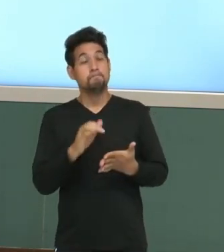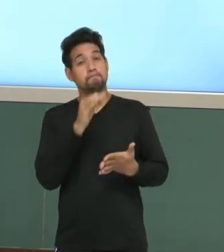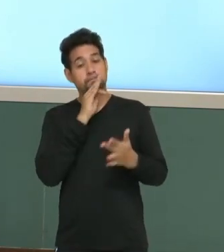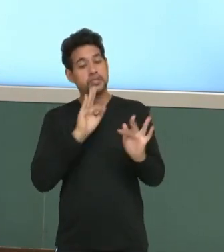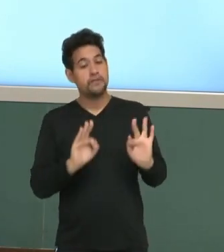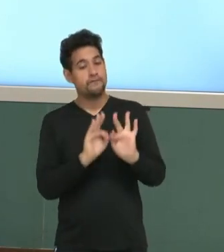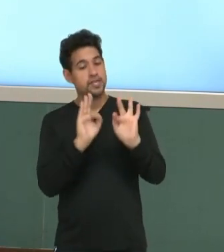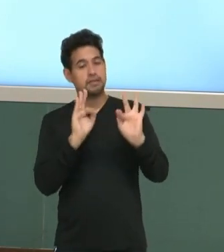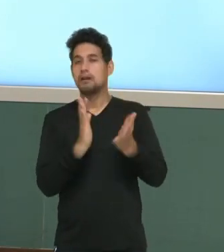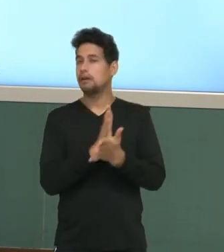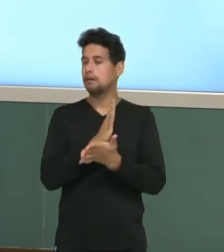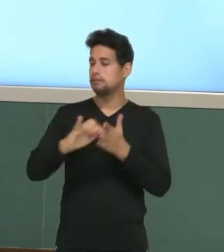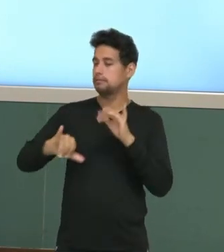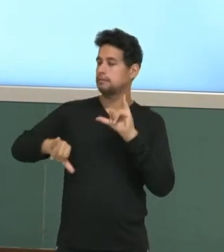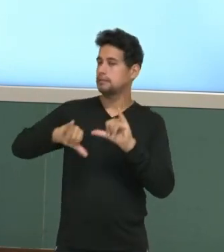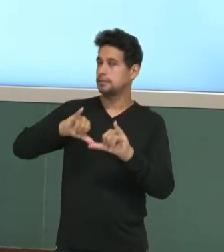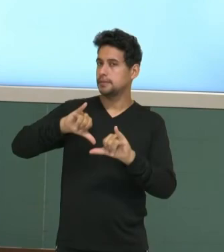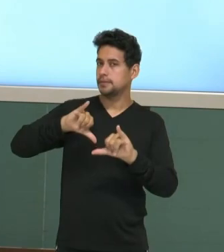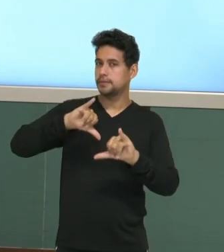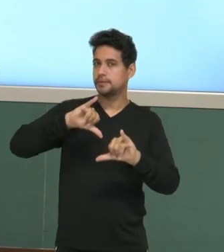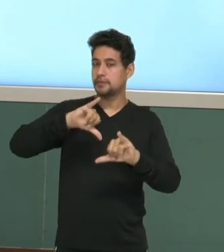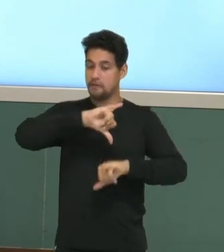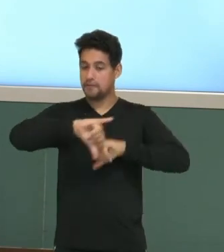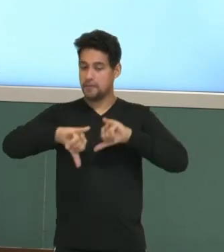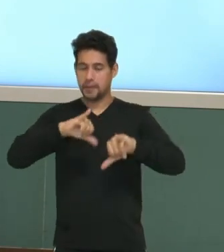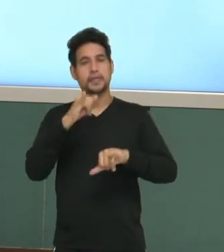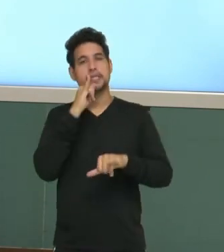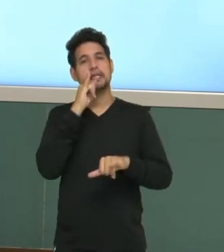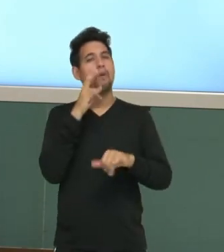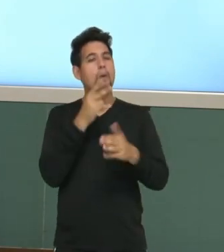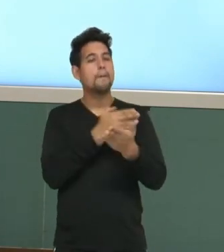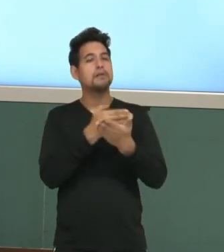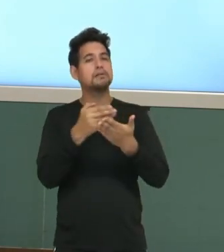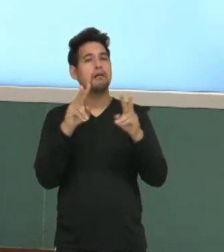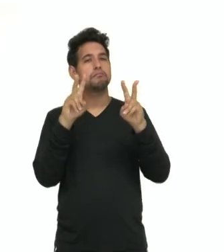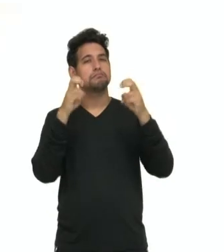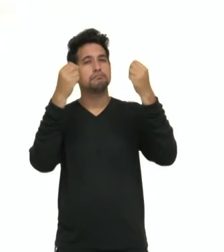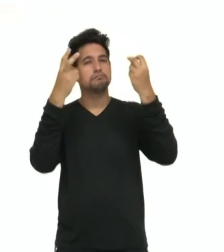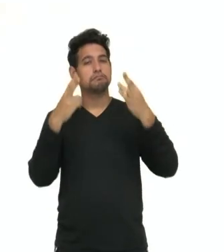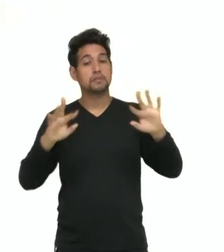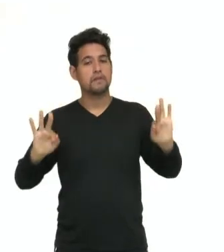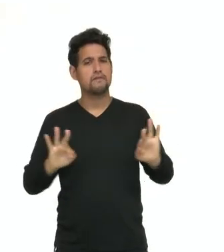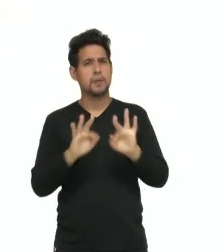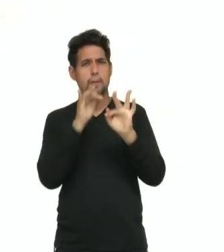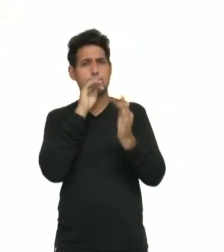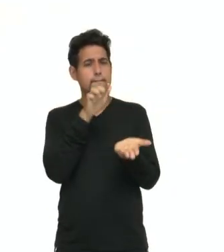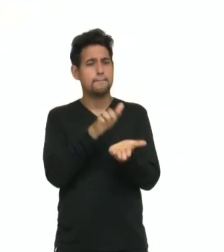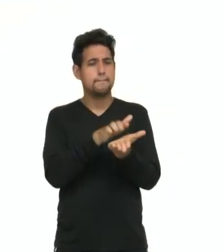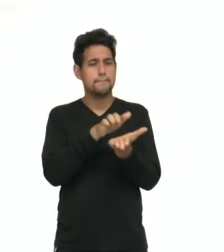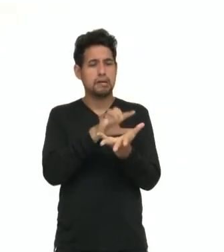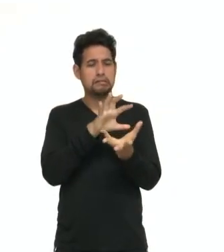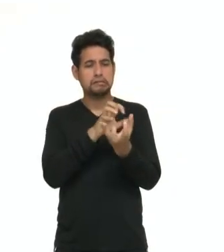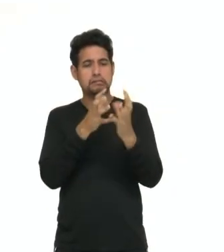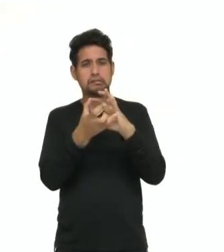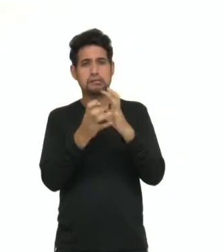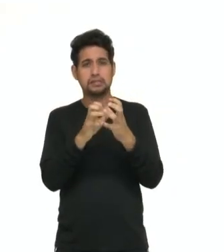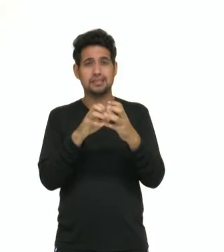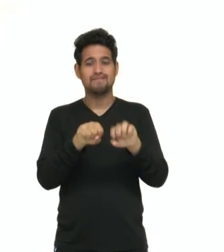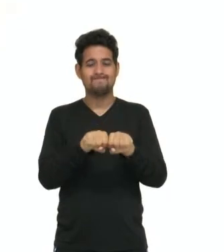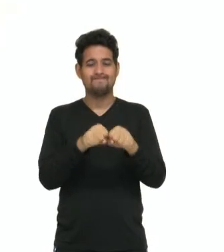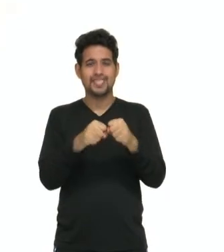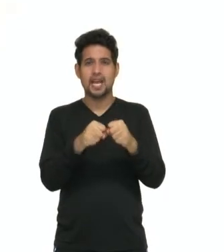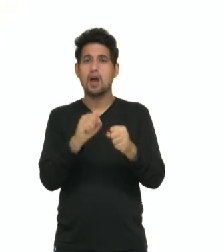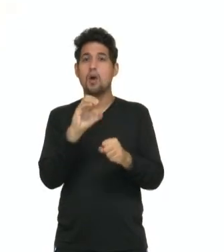algumas químicas. Então vamos começar com as transformações físicas. Primeiro, amassar um papel, quebrar um copo e